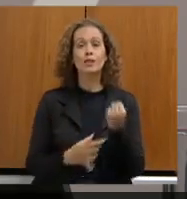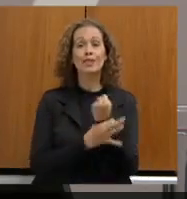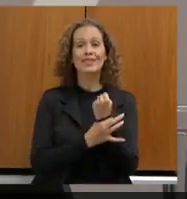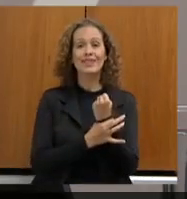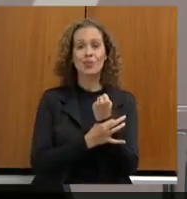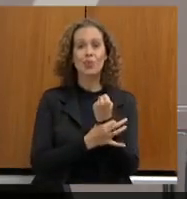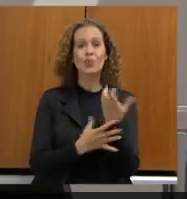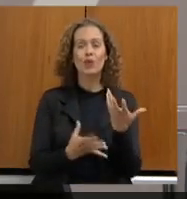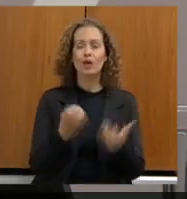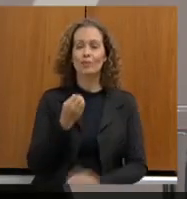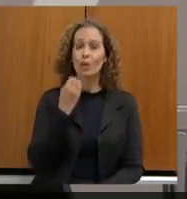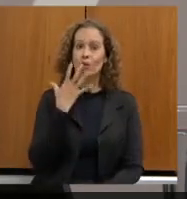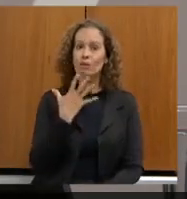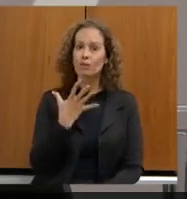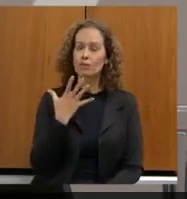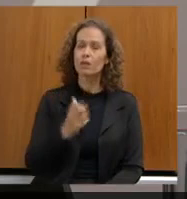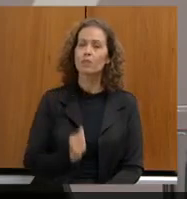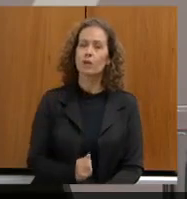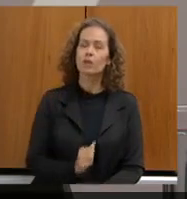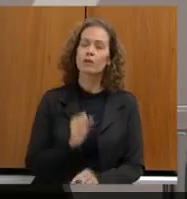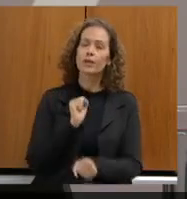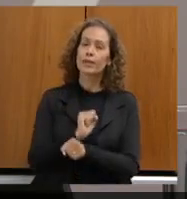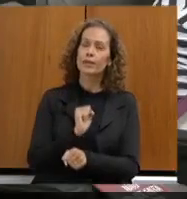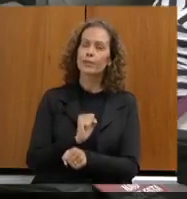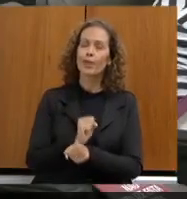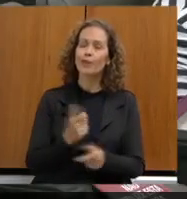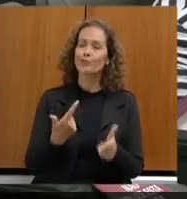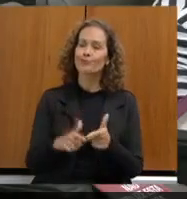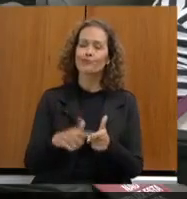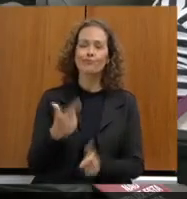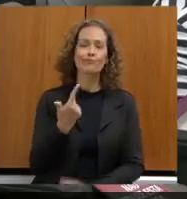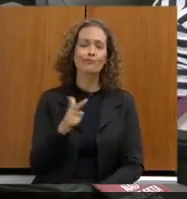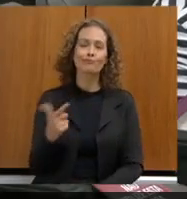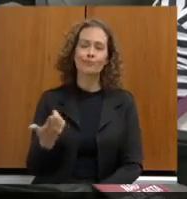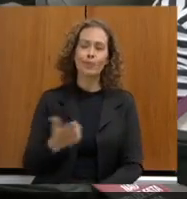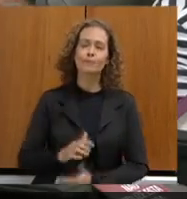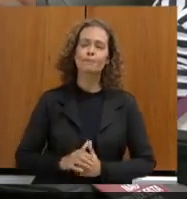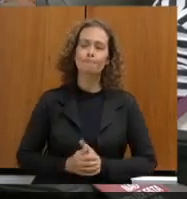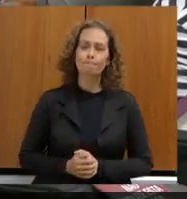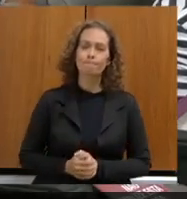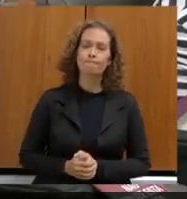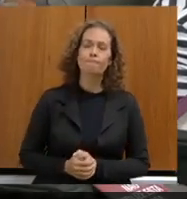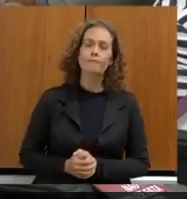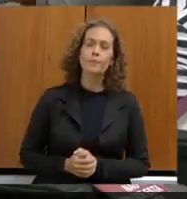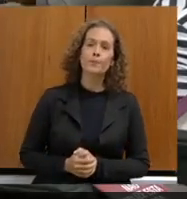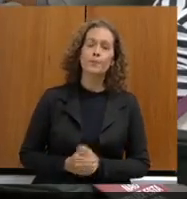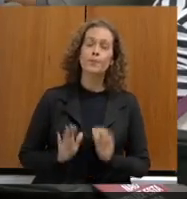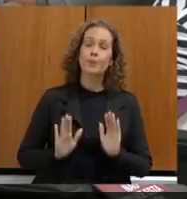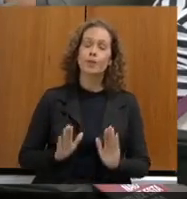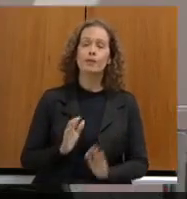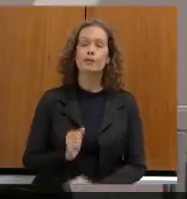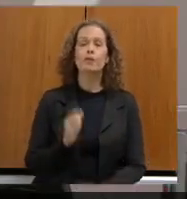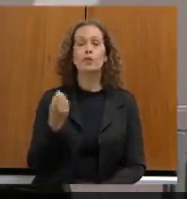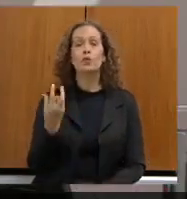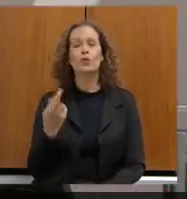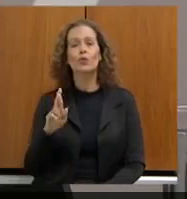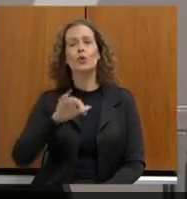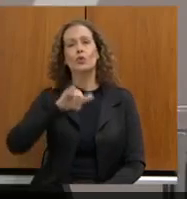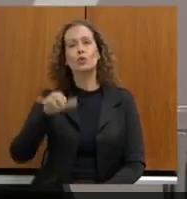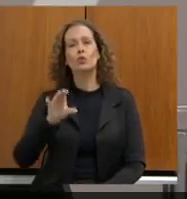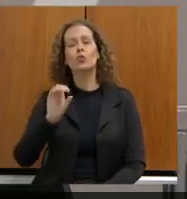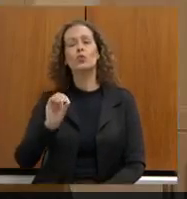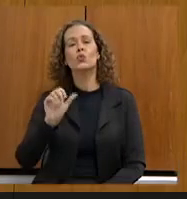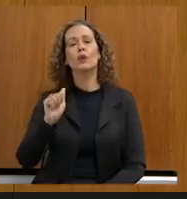não creio tanto caso como as seguradoras gosta de fazer mas é Doutor Joaquim só